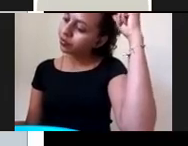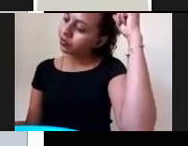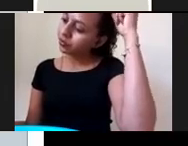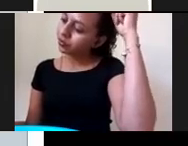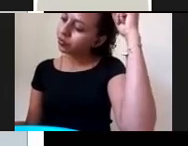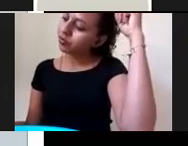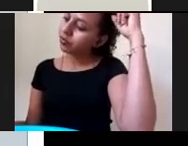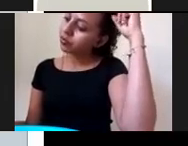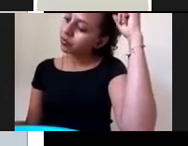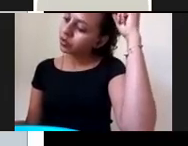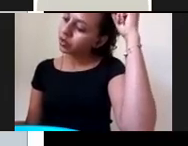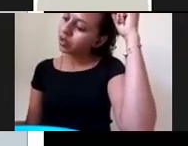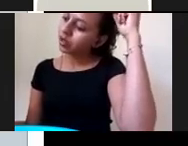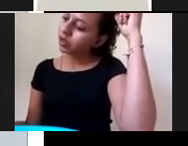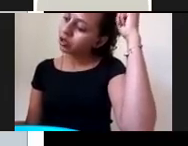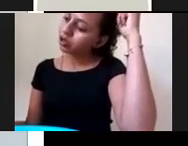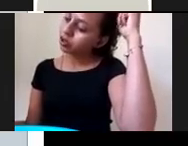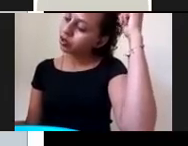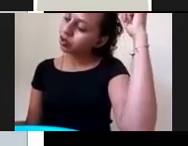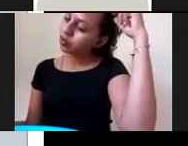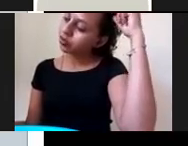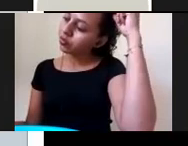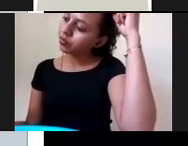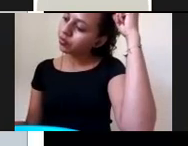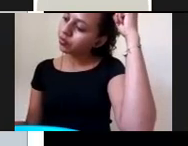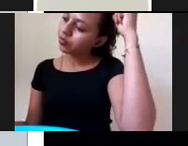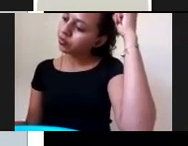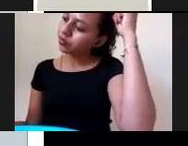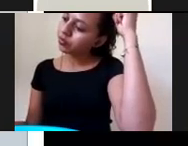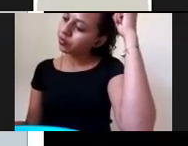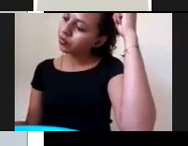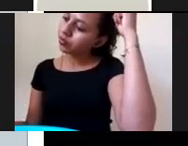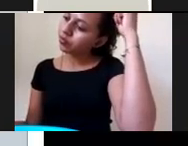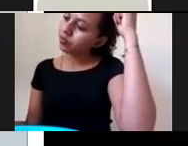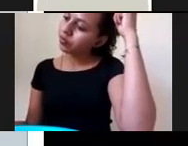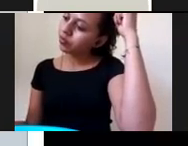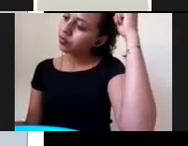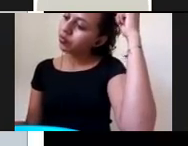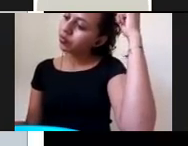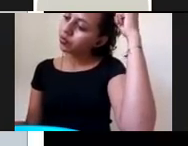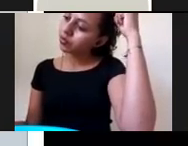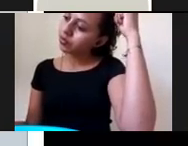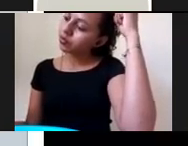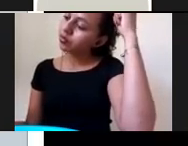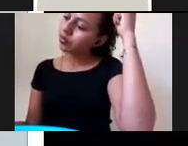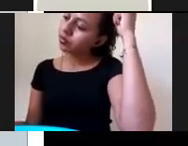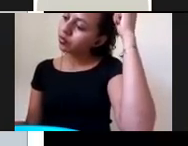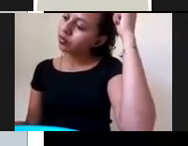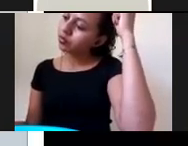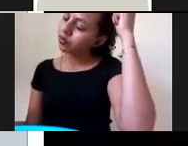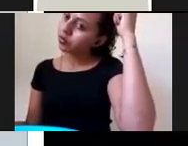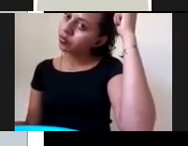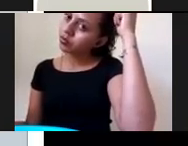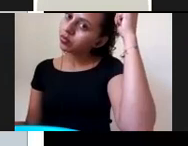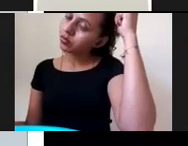taquicárdico ou taquicardia, ou bradicárdico ou bradicardia. Então, quando eu falo